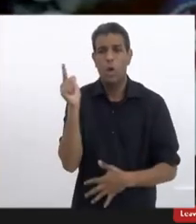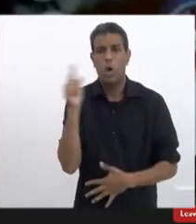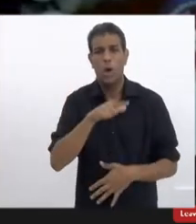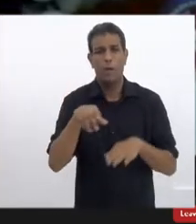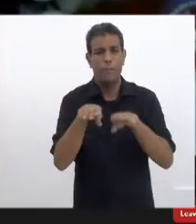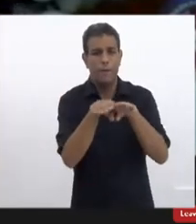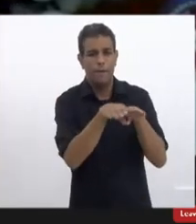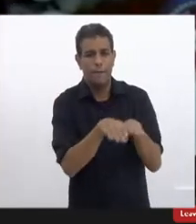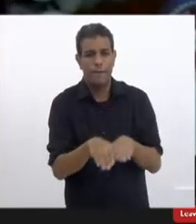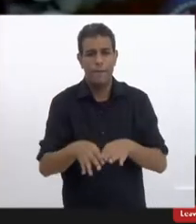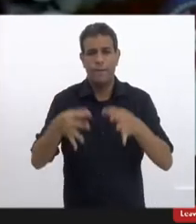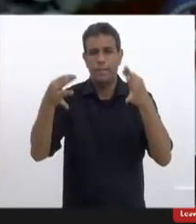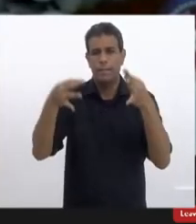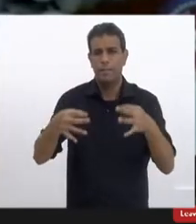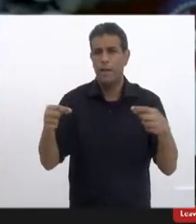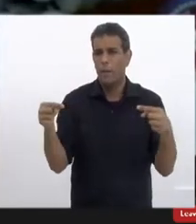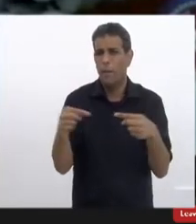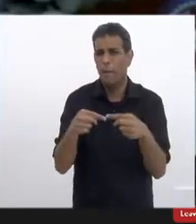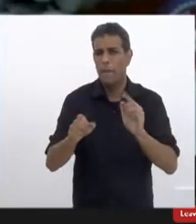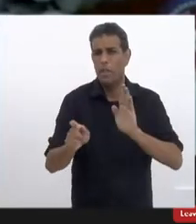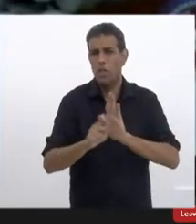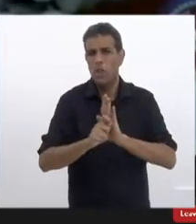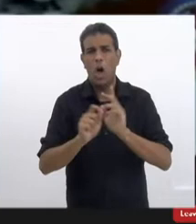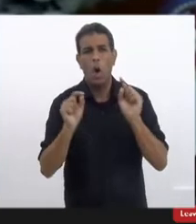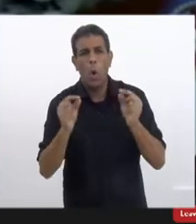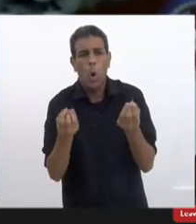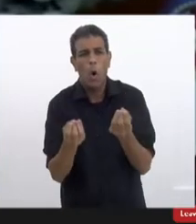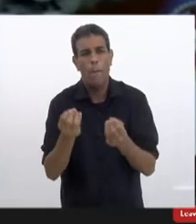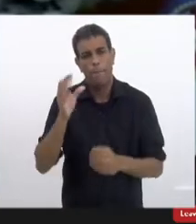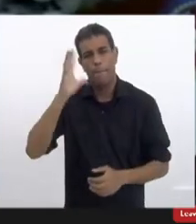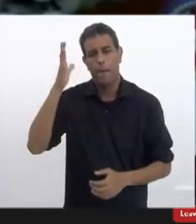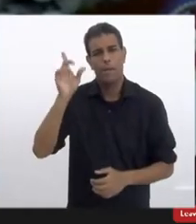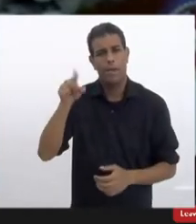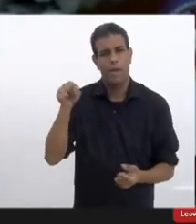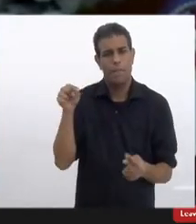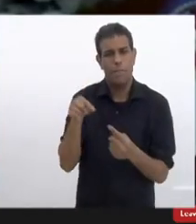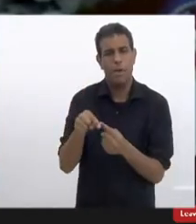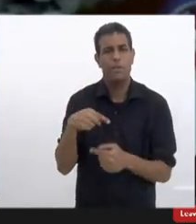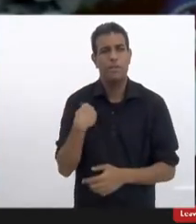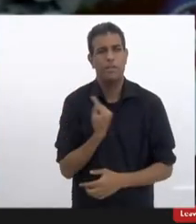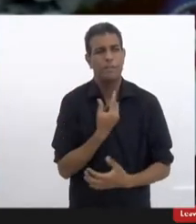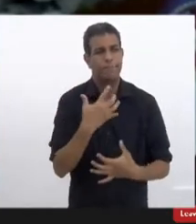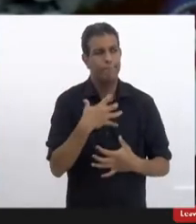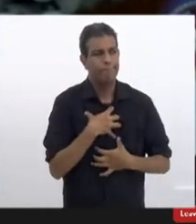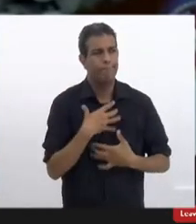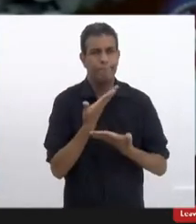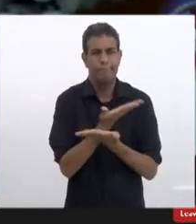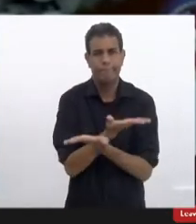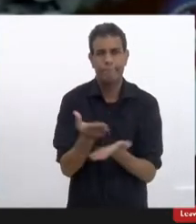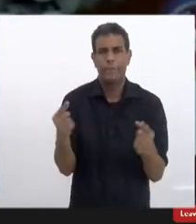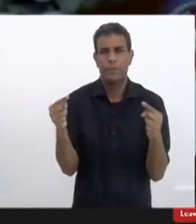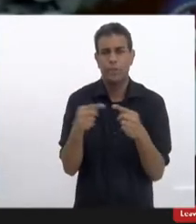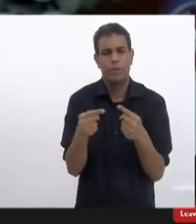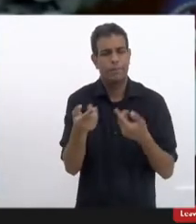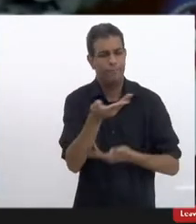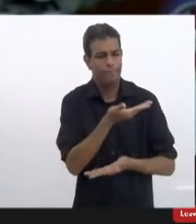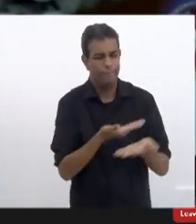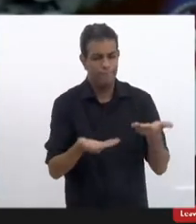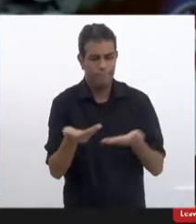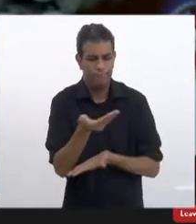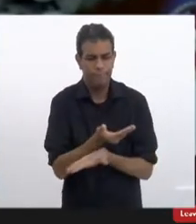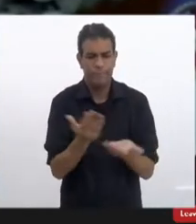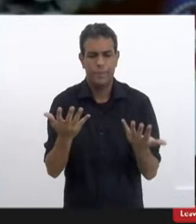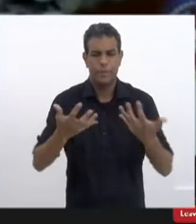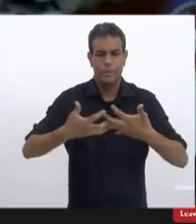política efetiva de drogas, é essencial. Então, gostaria de pontuar essa troca, que